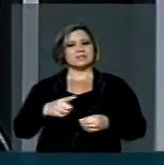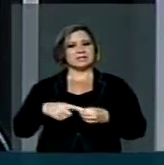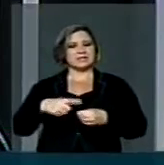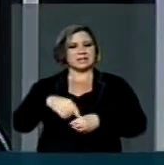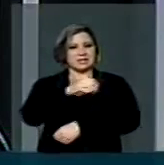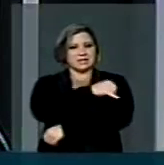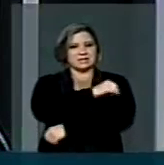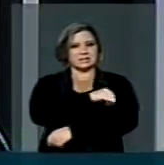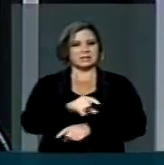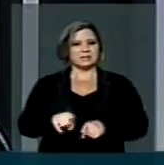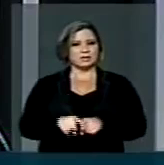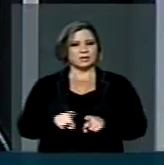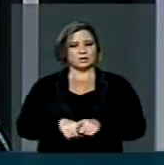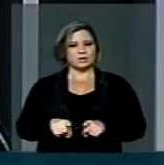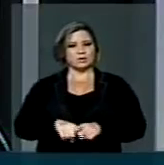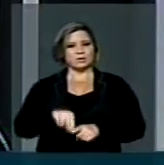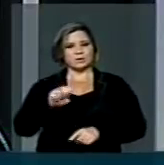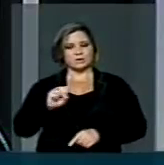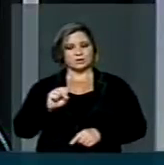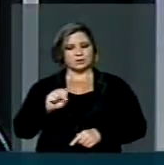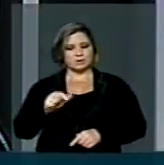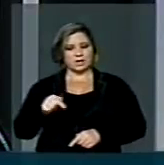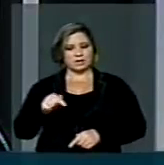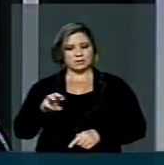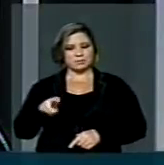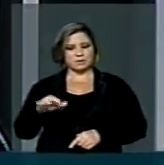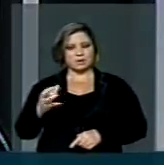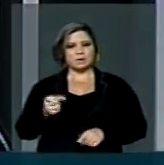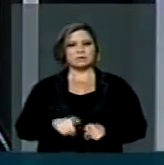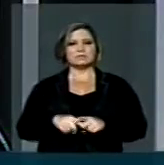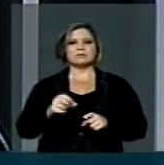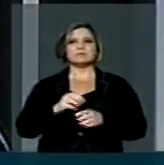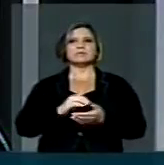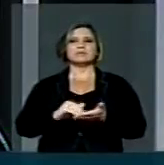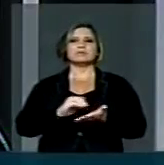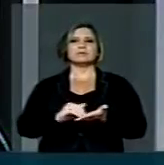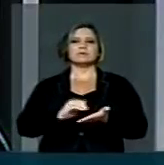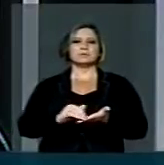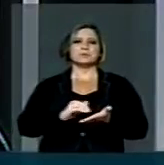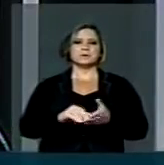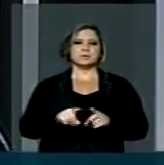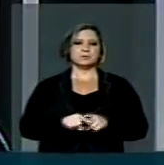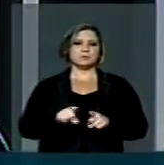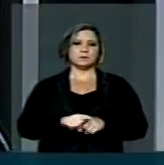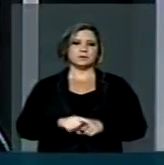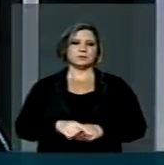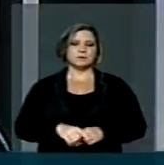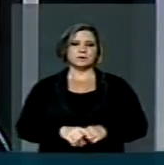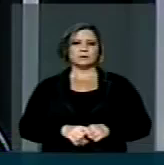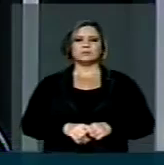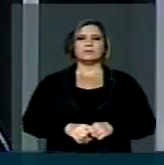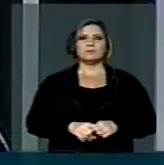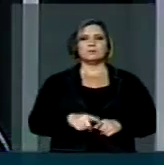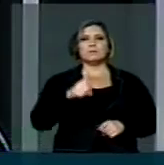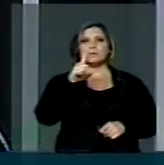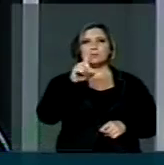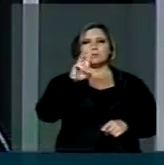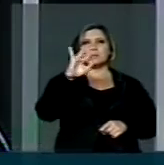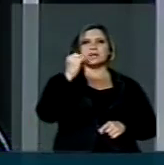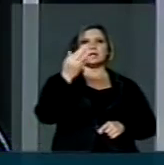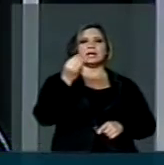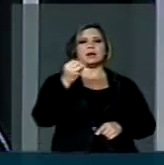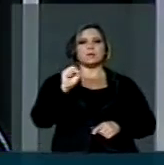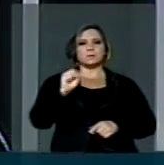tem uma dívida de ordem de 7 bilhões de reais, segundo a Secretaria de Fazenda do município, recebeu da União nada menos que 1 bilhão